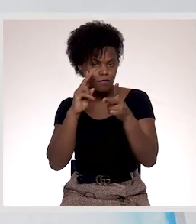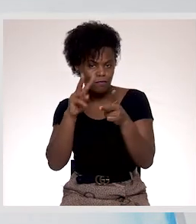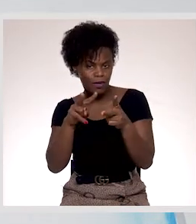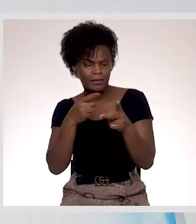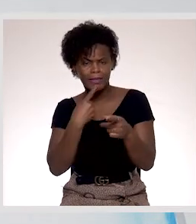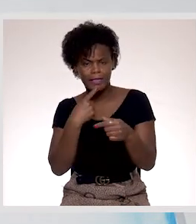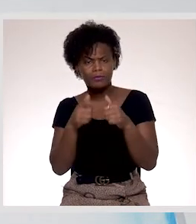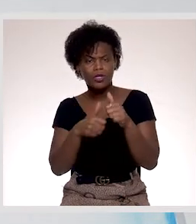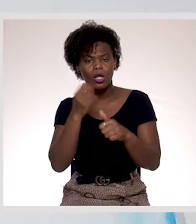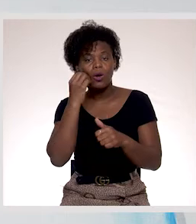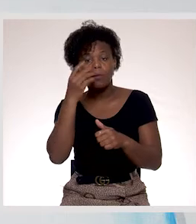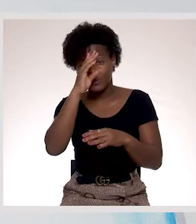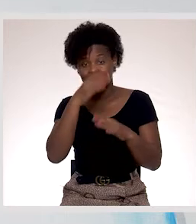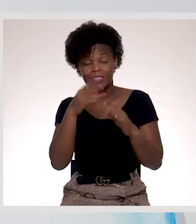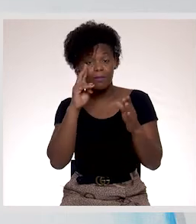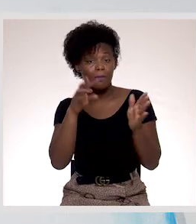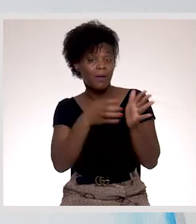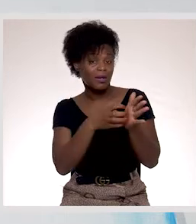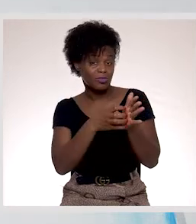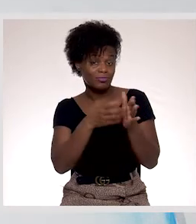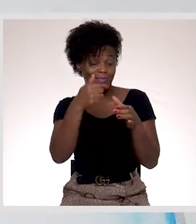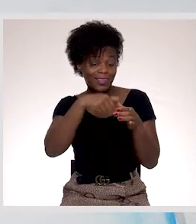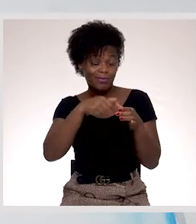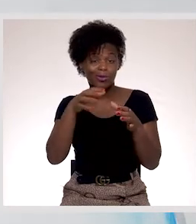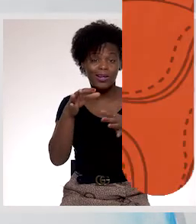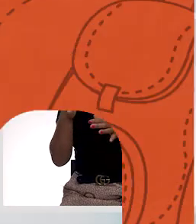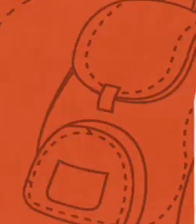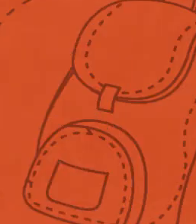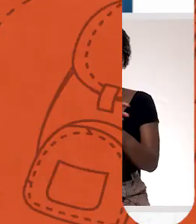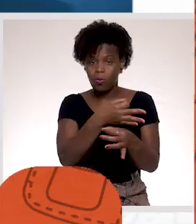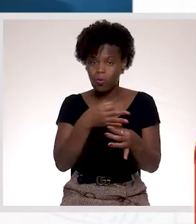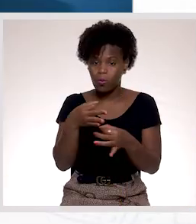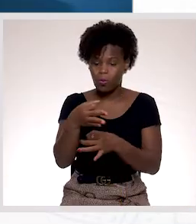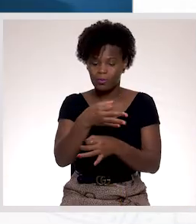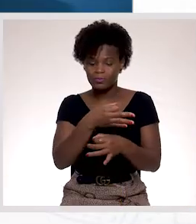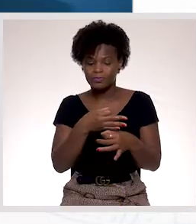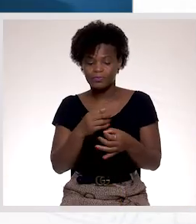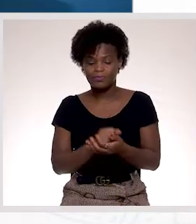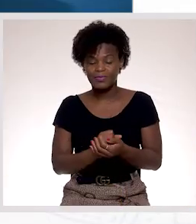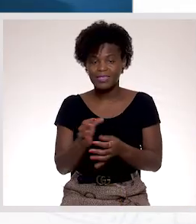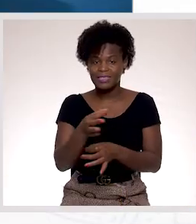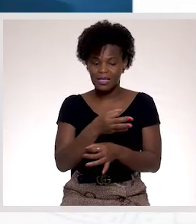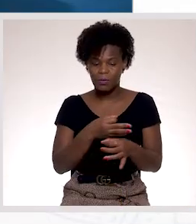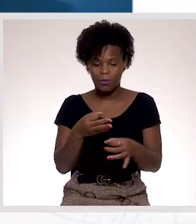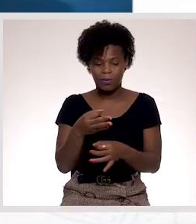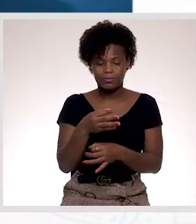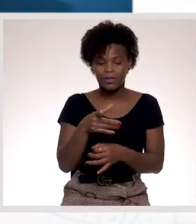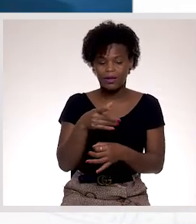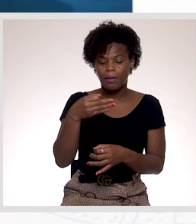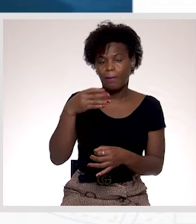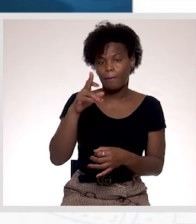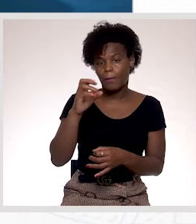e vamos entender como é que isso acontece realmente dentro da célula. Células de E. coli. Estas